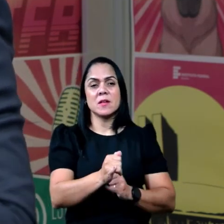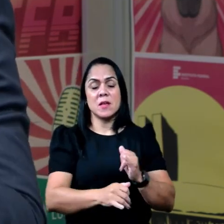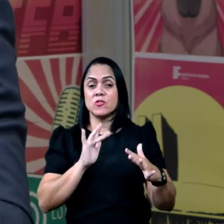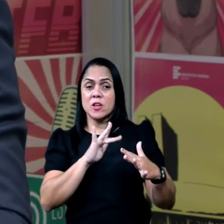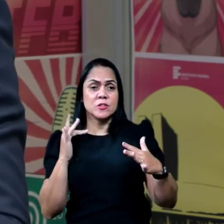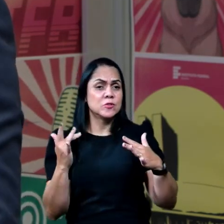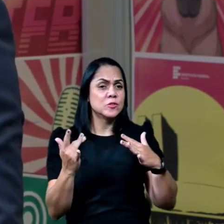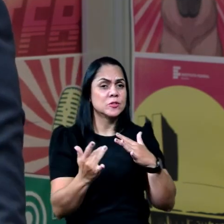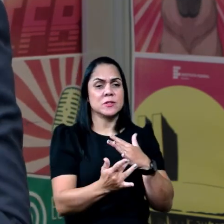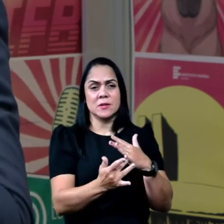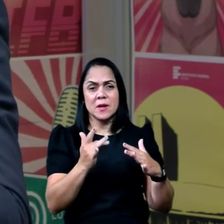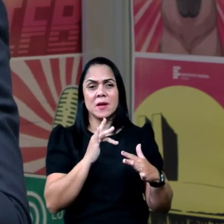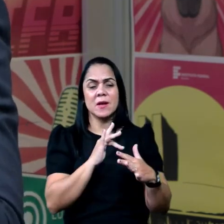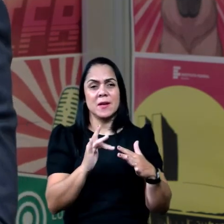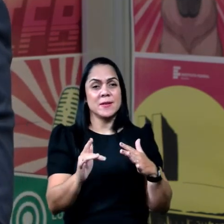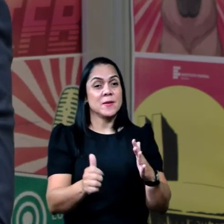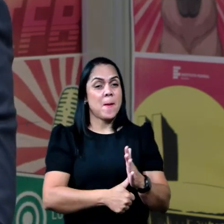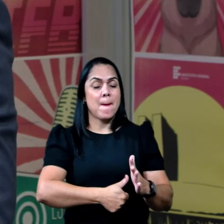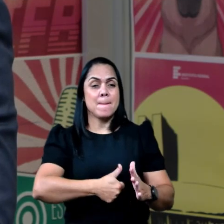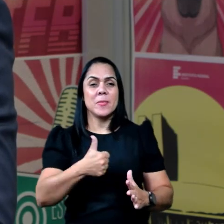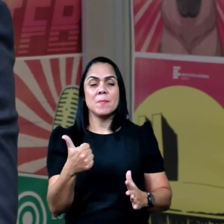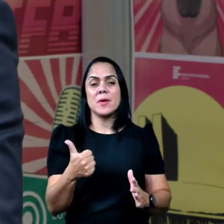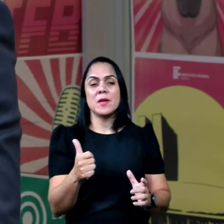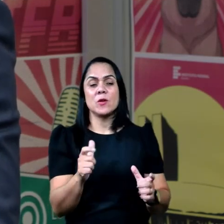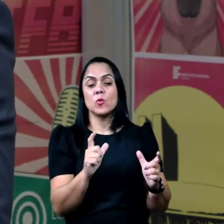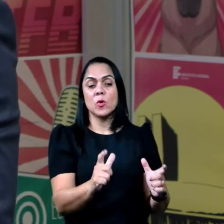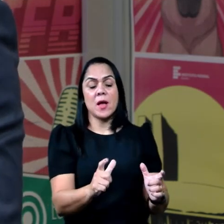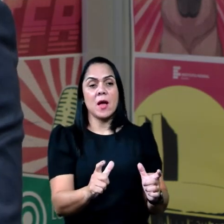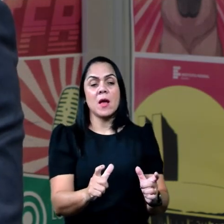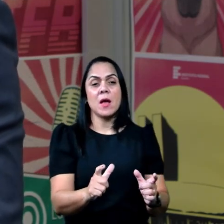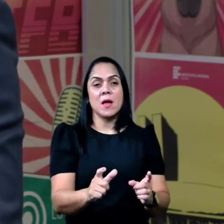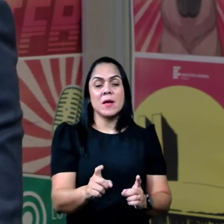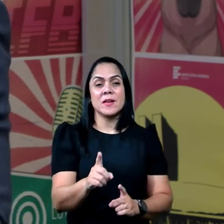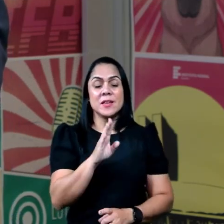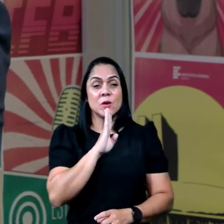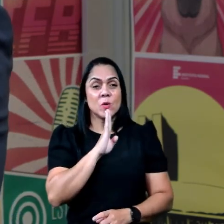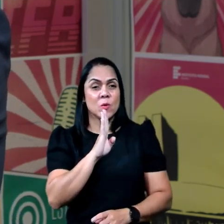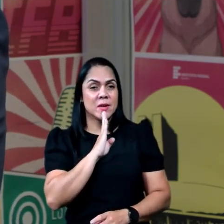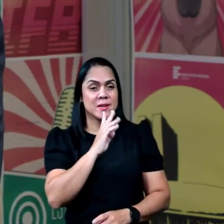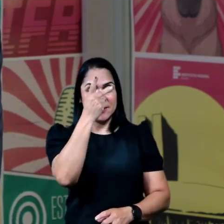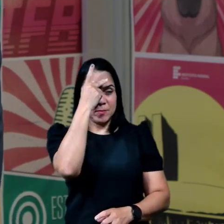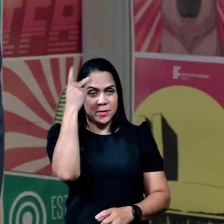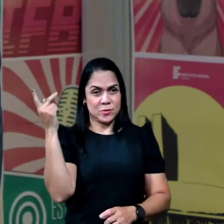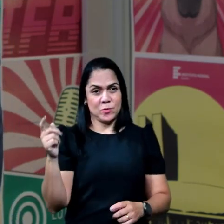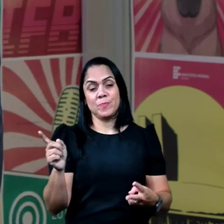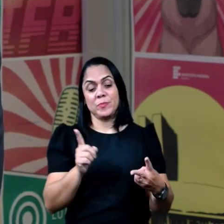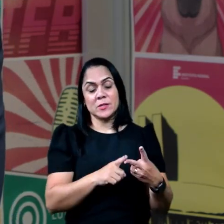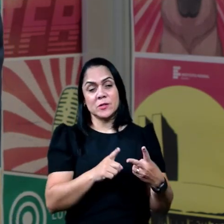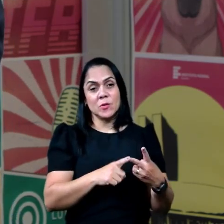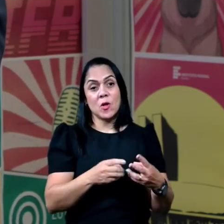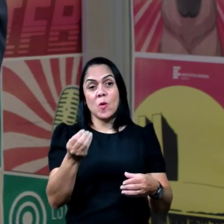então é considerado a primeira forma onde as pessoas se conhecem para fins amorosos. Mas, em segundo lugar, está o ambiente de